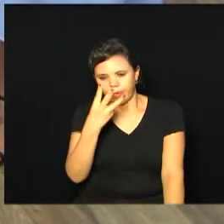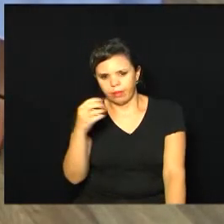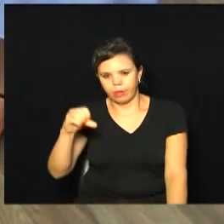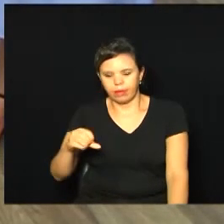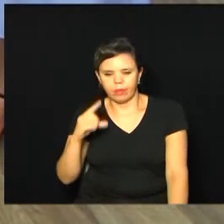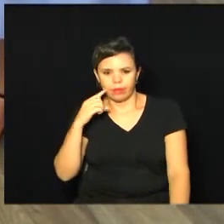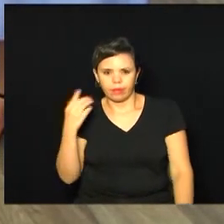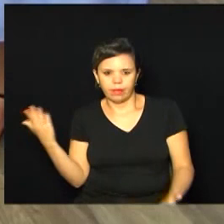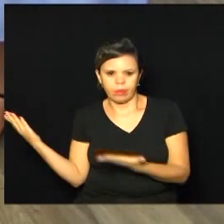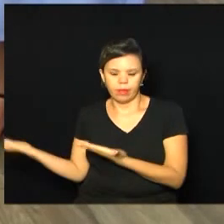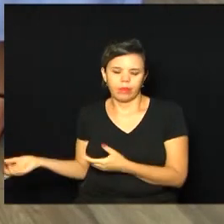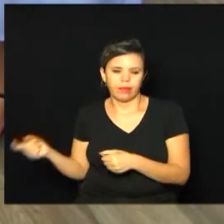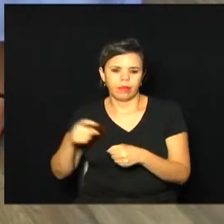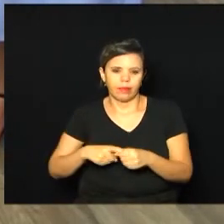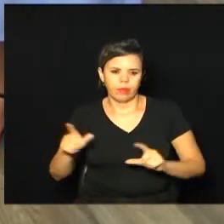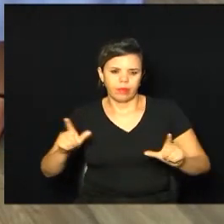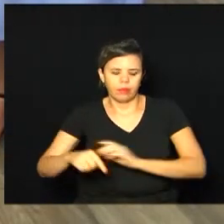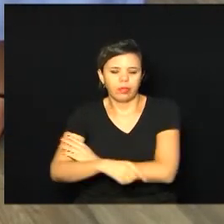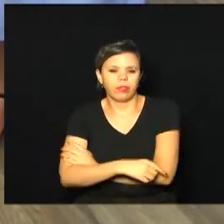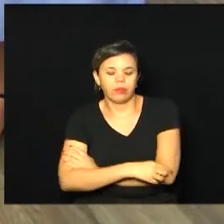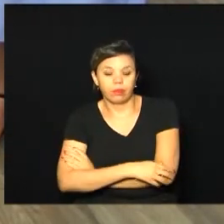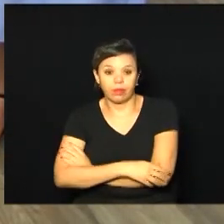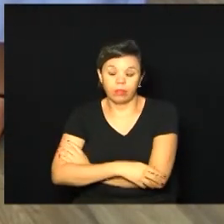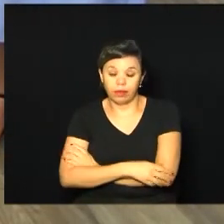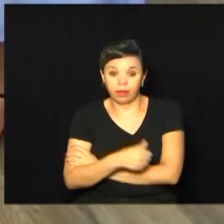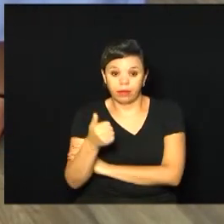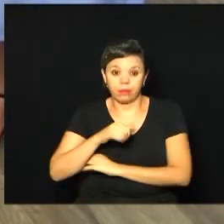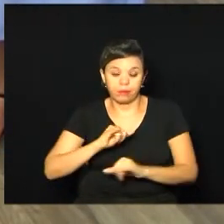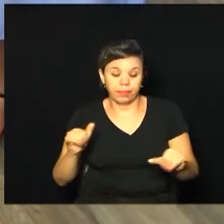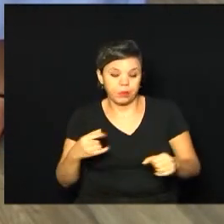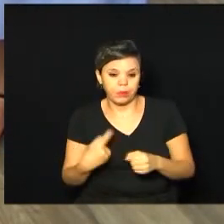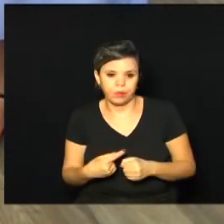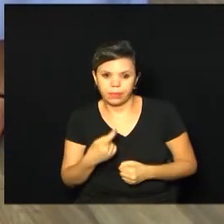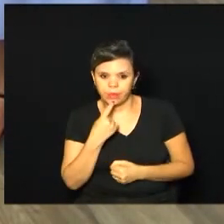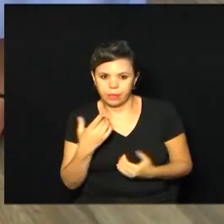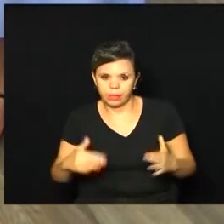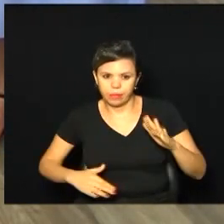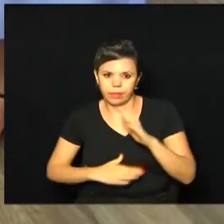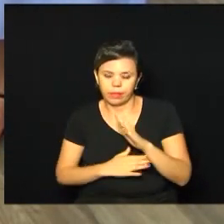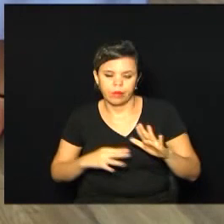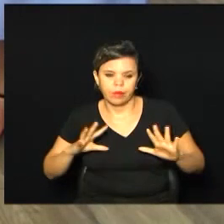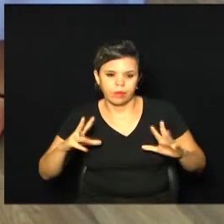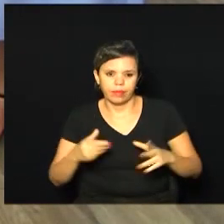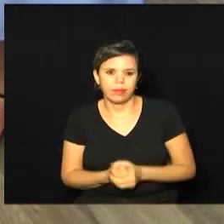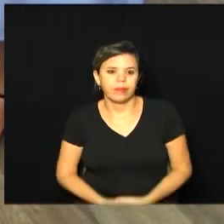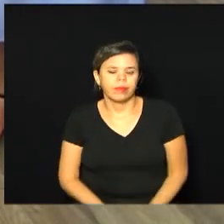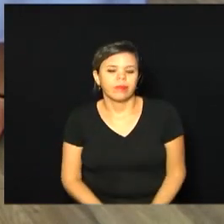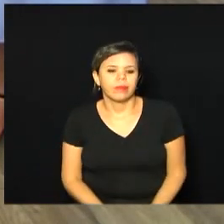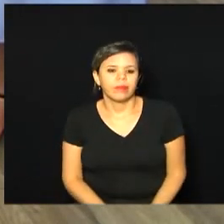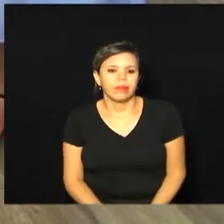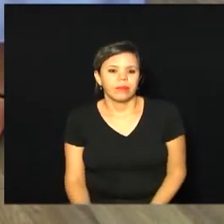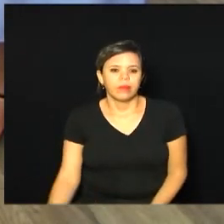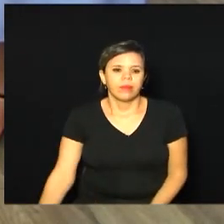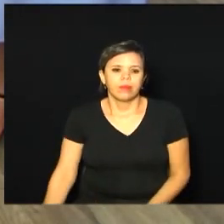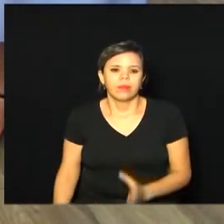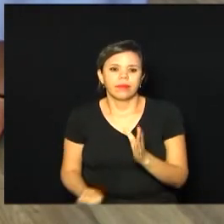11h39, a Mirna Abreu já está de volta aqui aos nossos estúdios, primeiro com as notícias da Metrópole de Campinas e agora com as notícias do Legislativo,